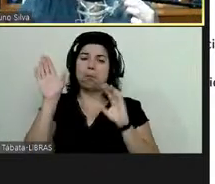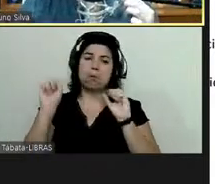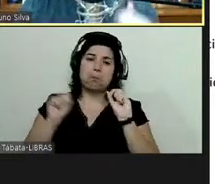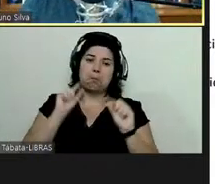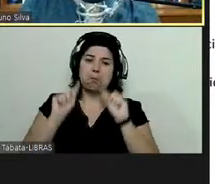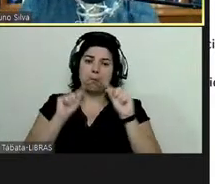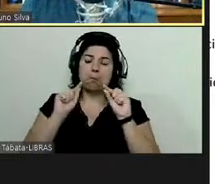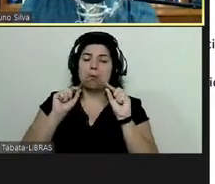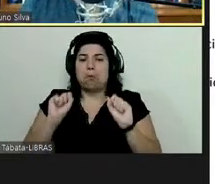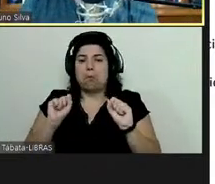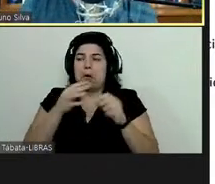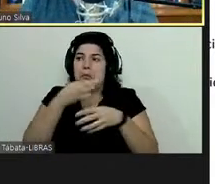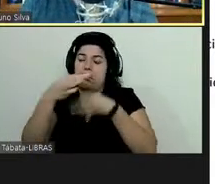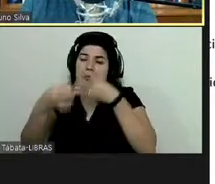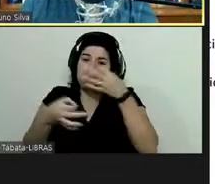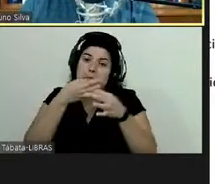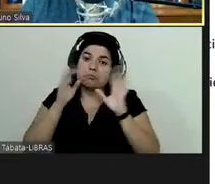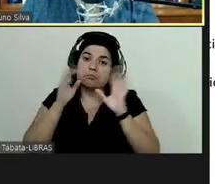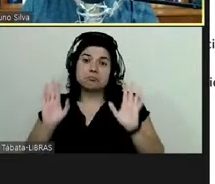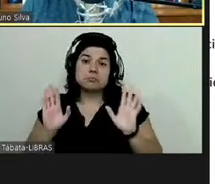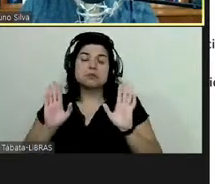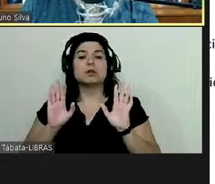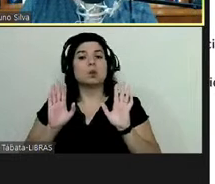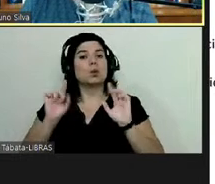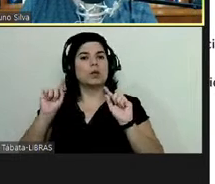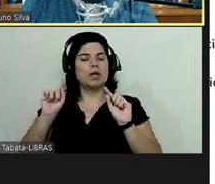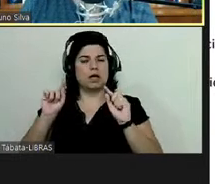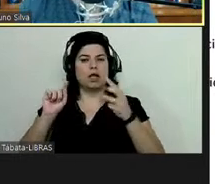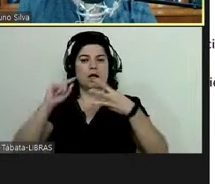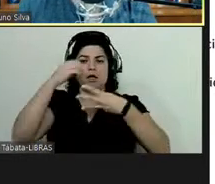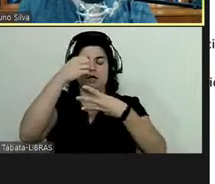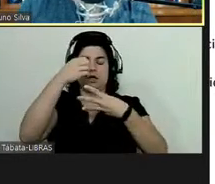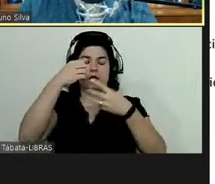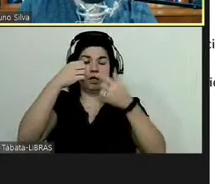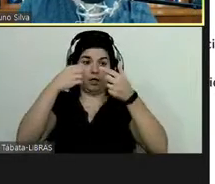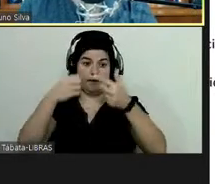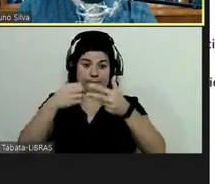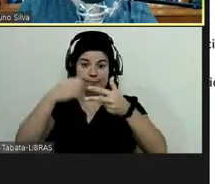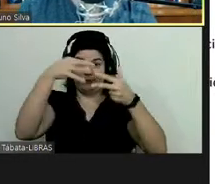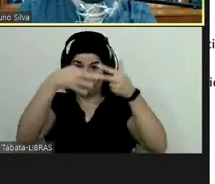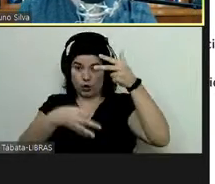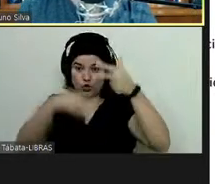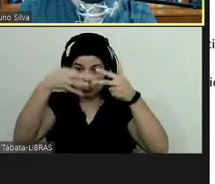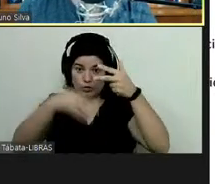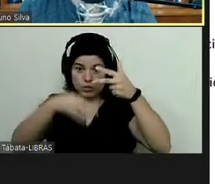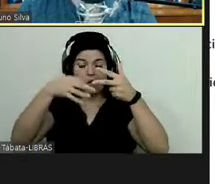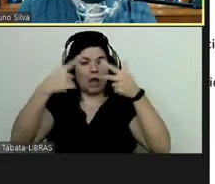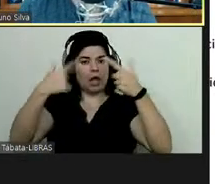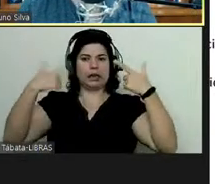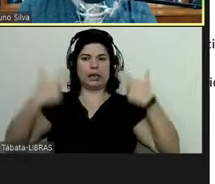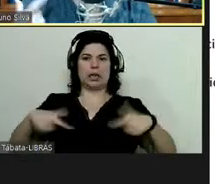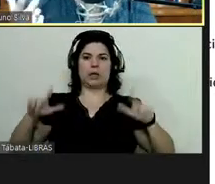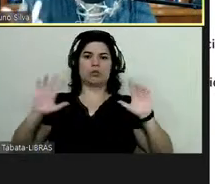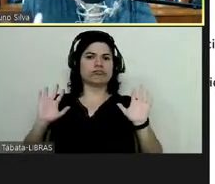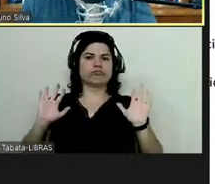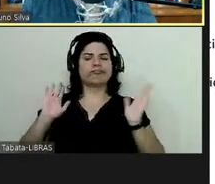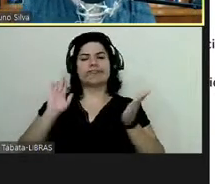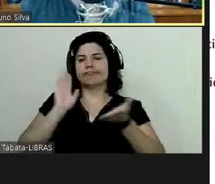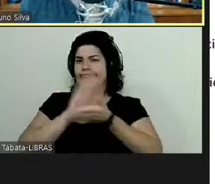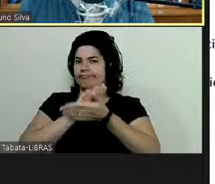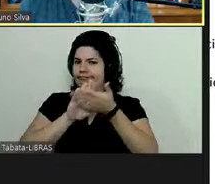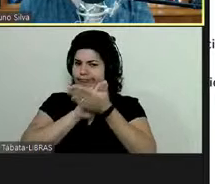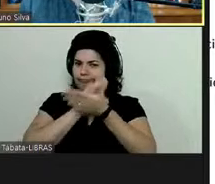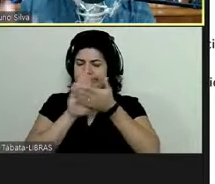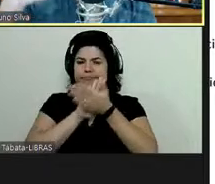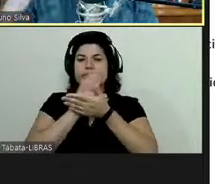mas o fato Qual é que é o fato é o judiciário não é um poder neutro mas para entender isso dentro da dinâmica política brasileira e se nós